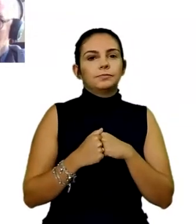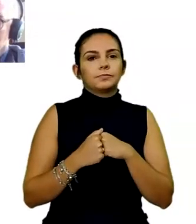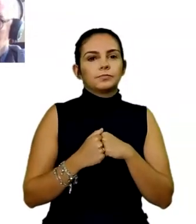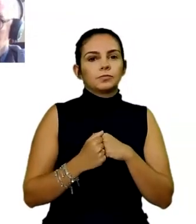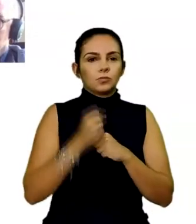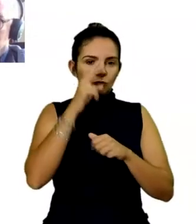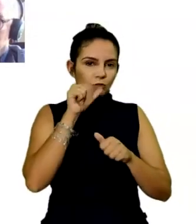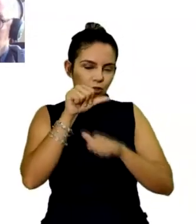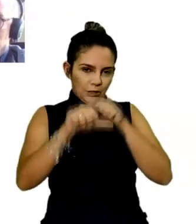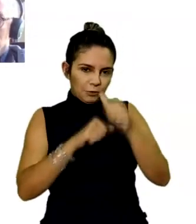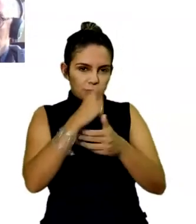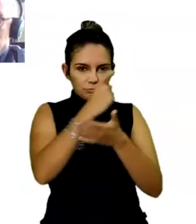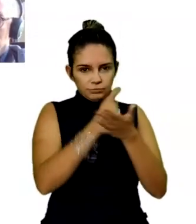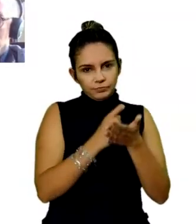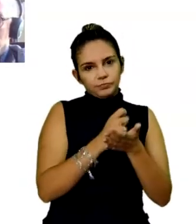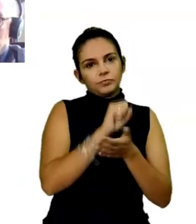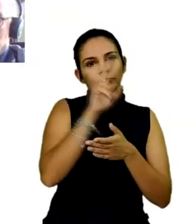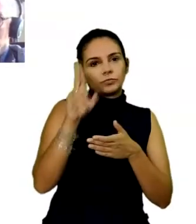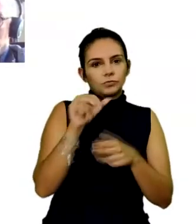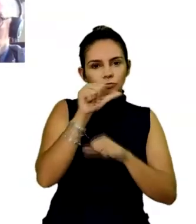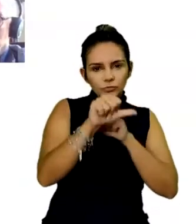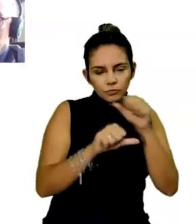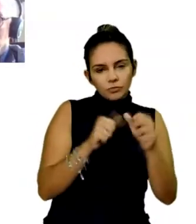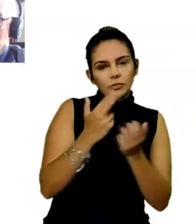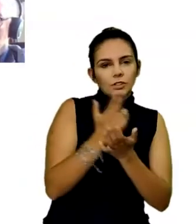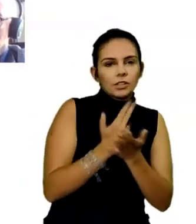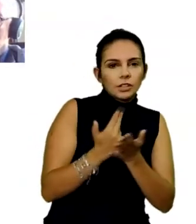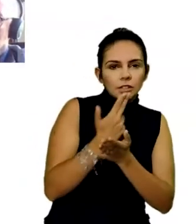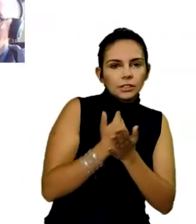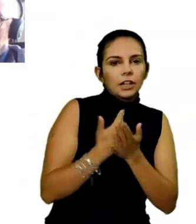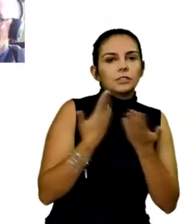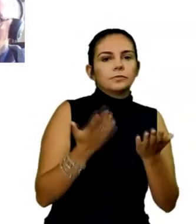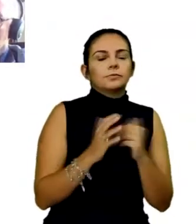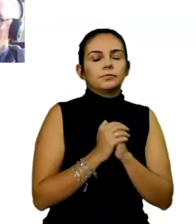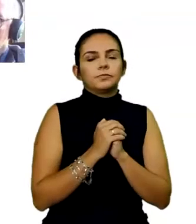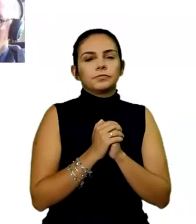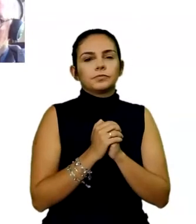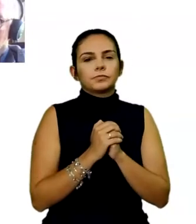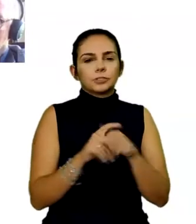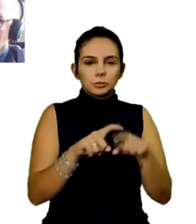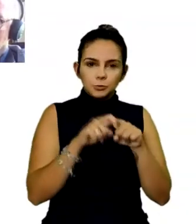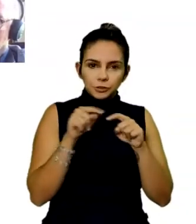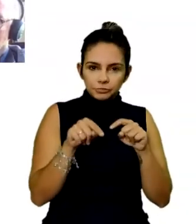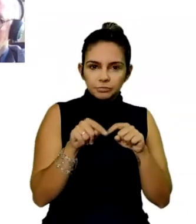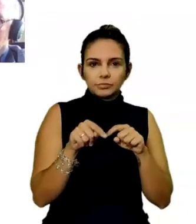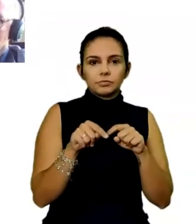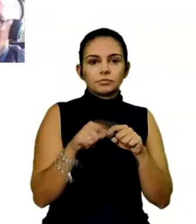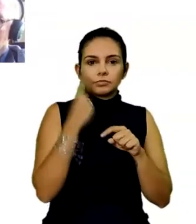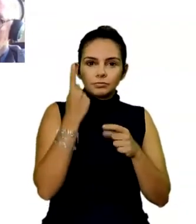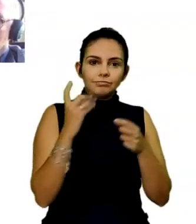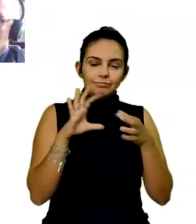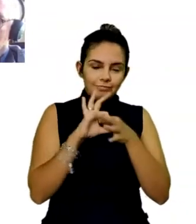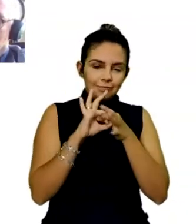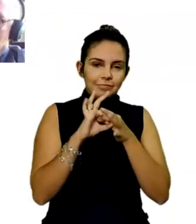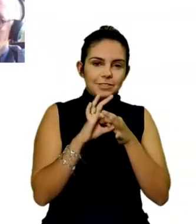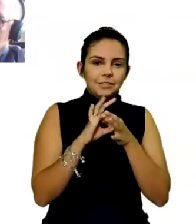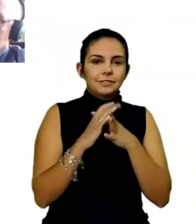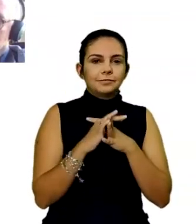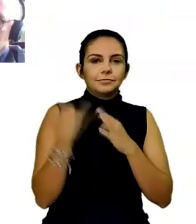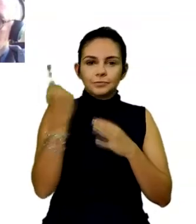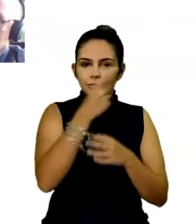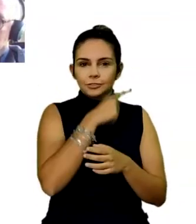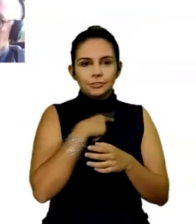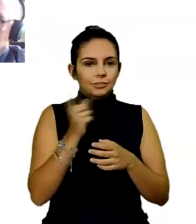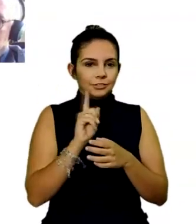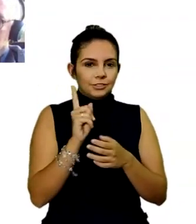há mudança no texto, ou há mudança na ilustração. Por isso que é uma parceria, né? A gente